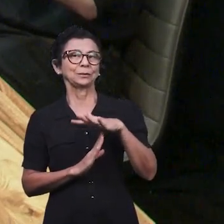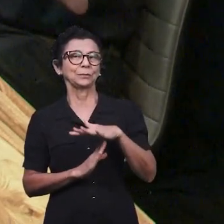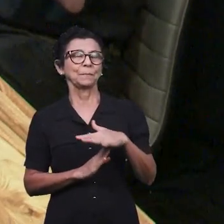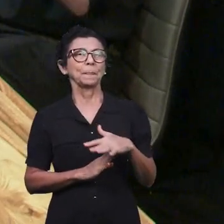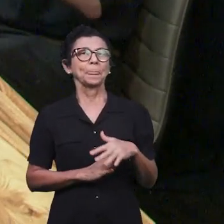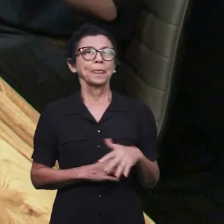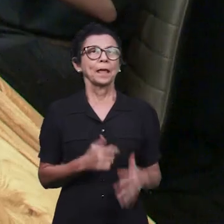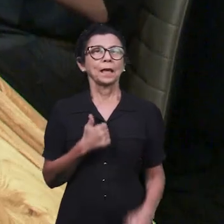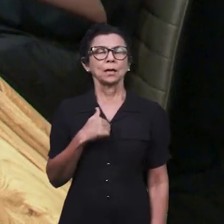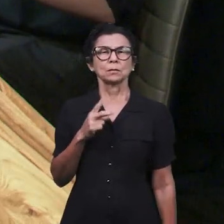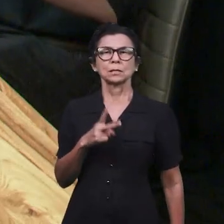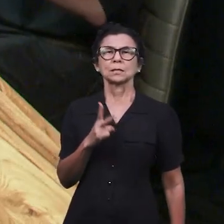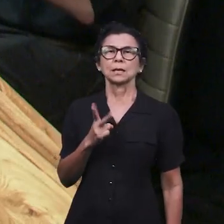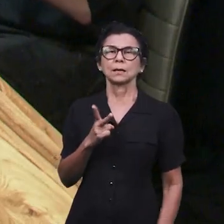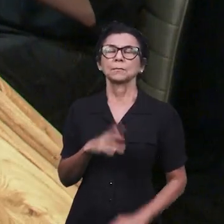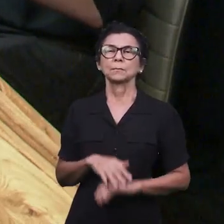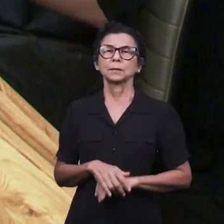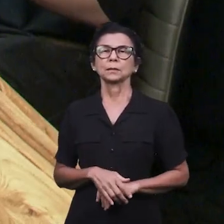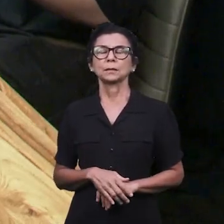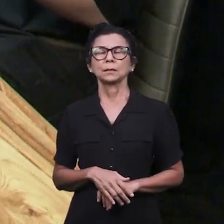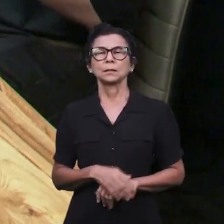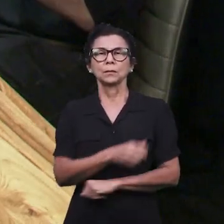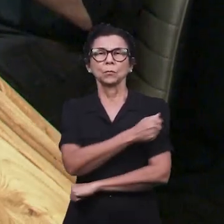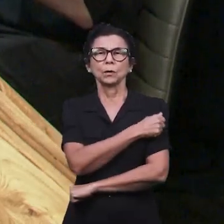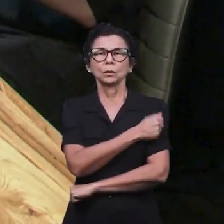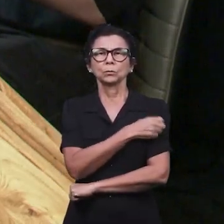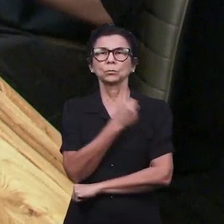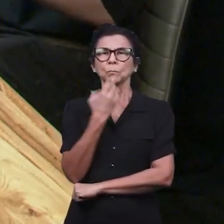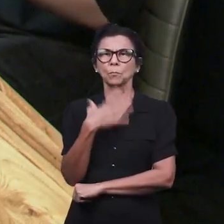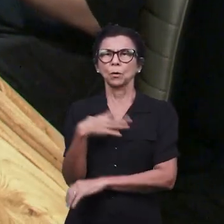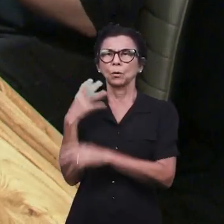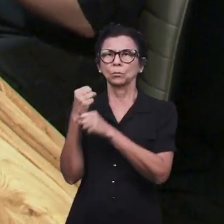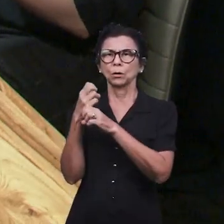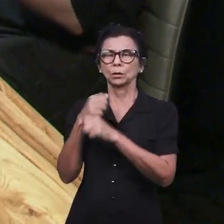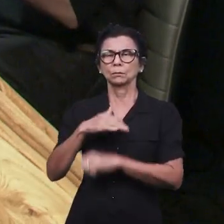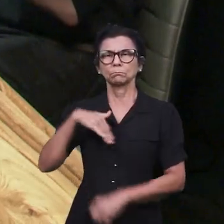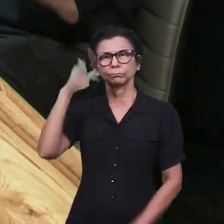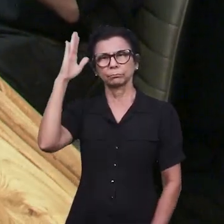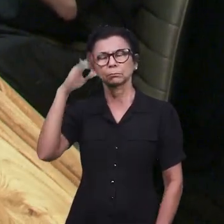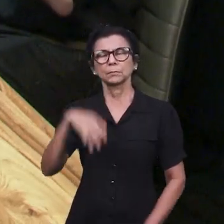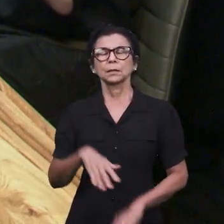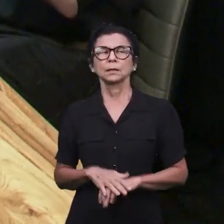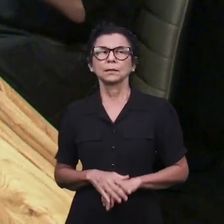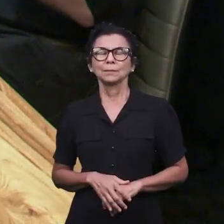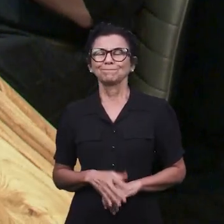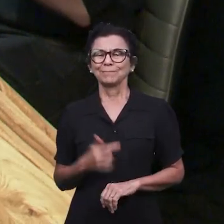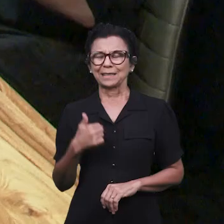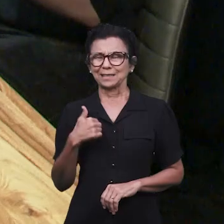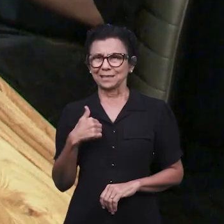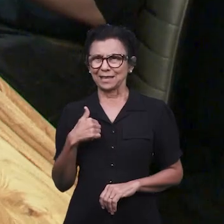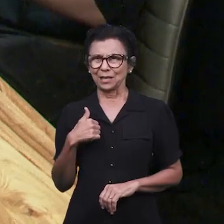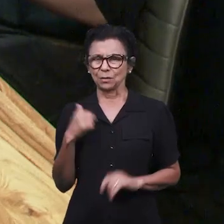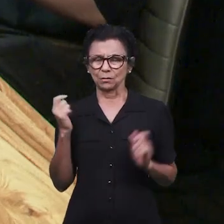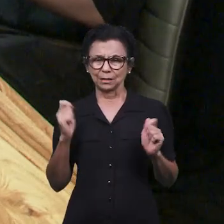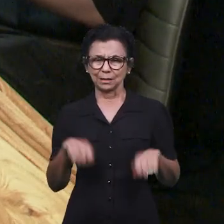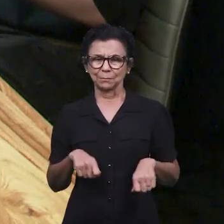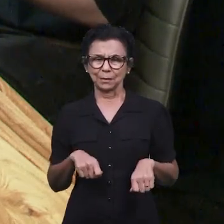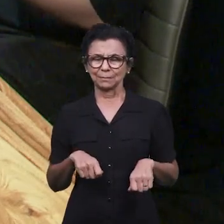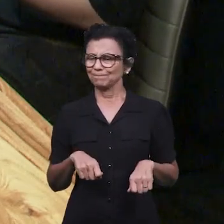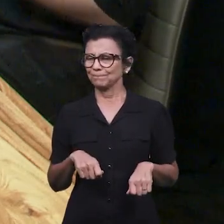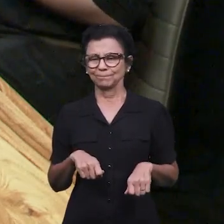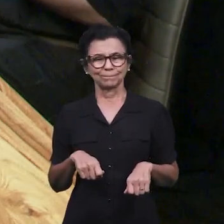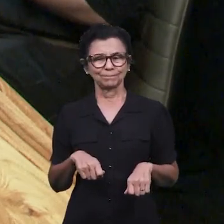sempre tive boas notas, sempre fui um bom aluno, mas eu não me sentia capaz. O meu principal limitador, por assim